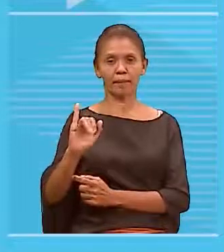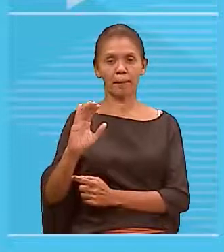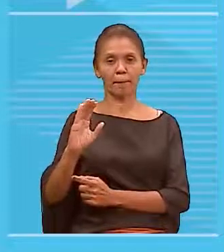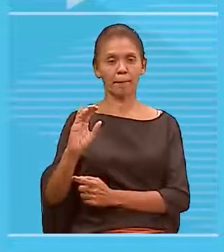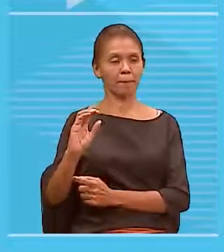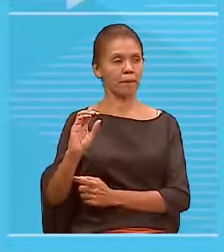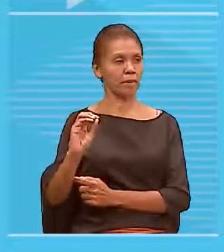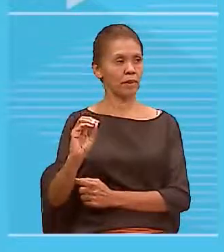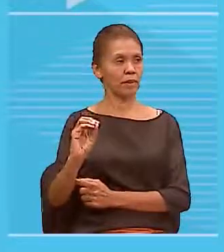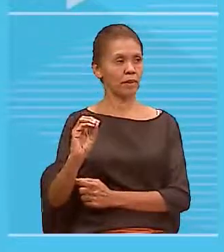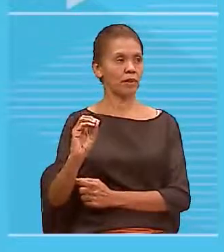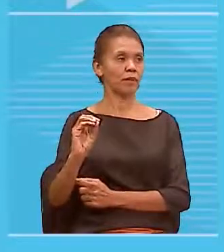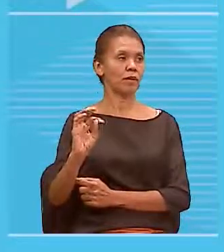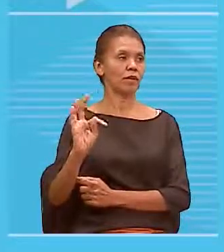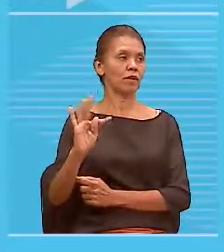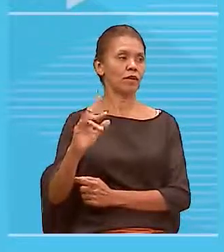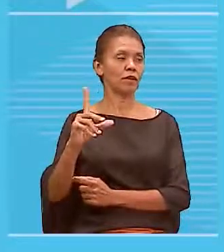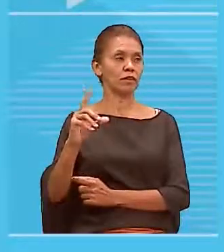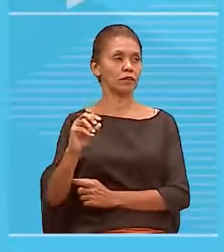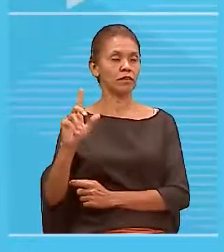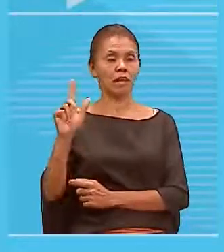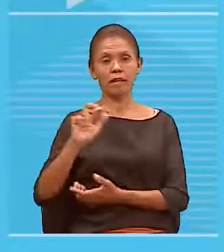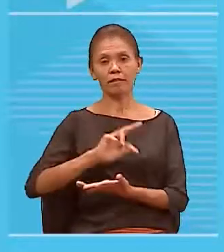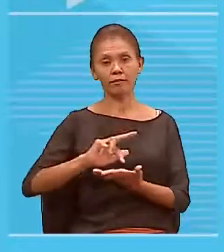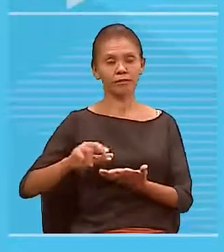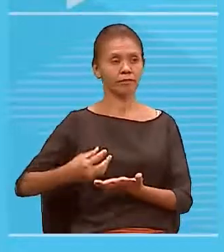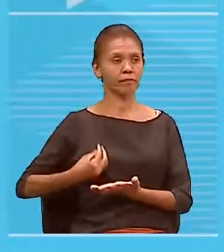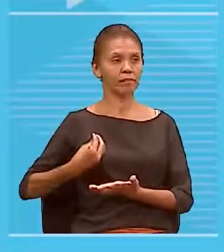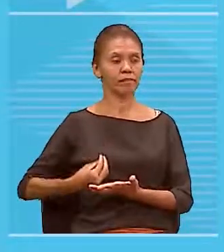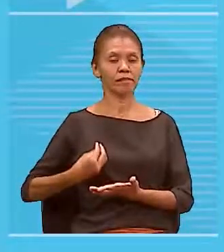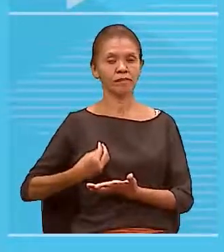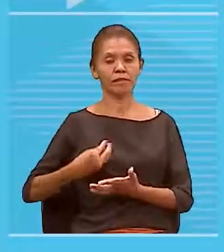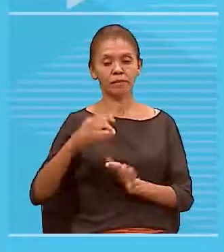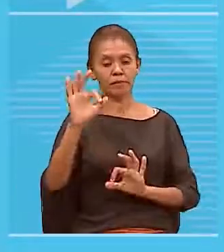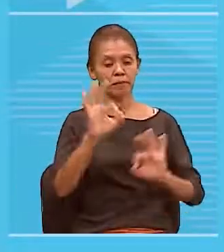Que vão se organizar em populações e comunidades, tá?